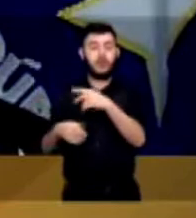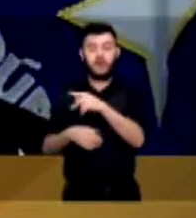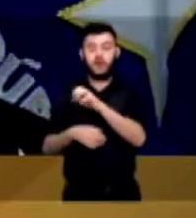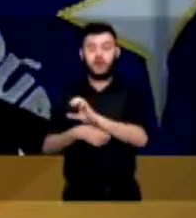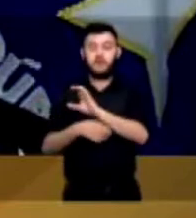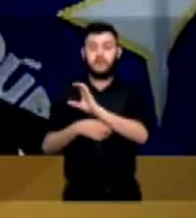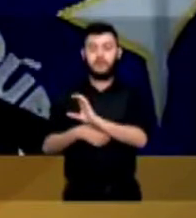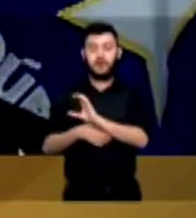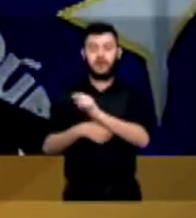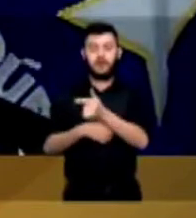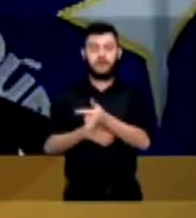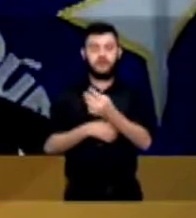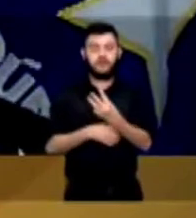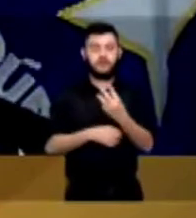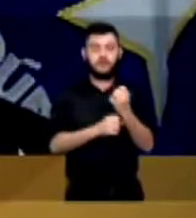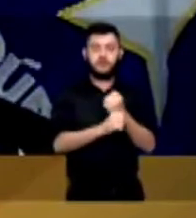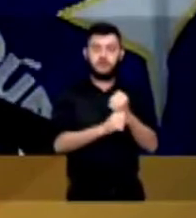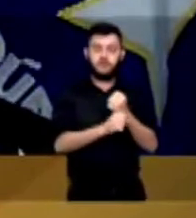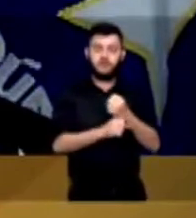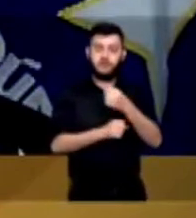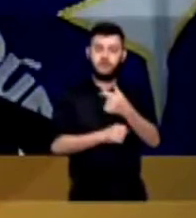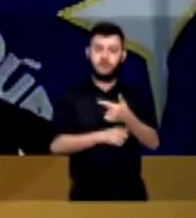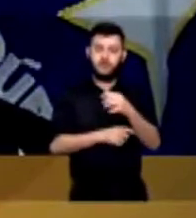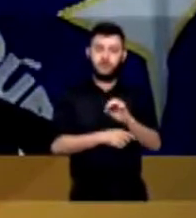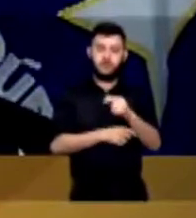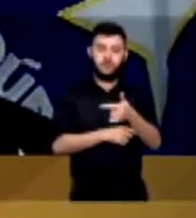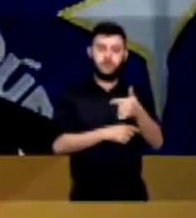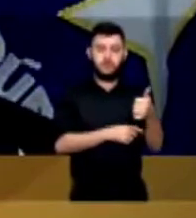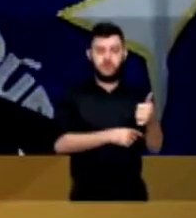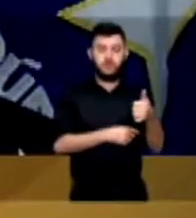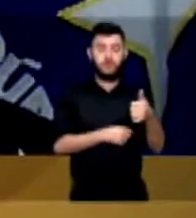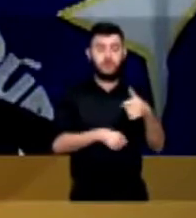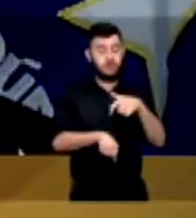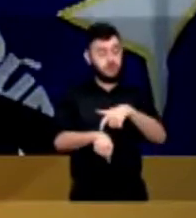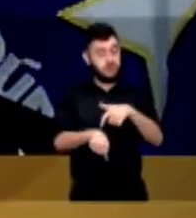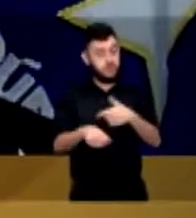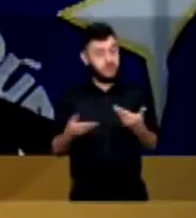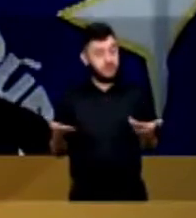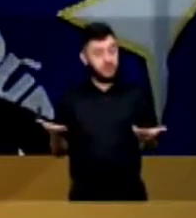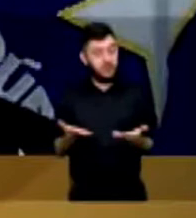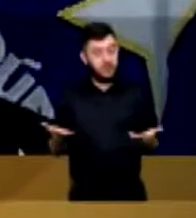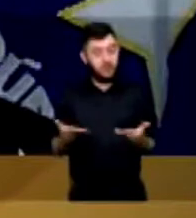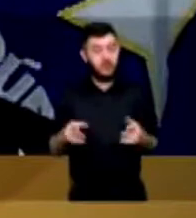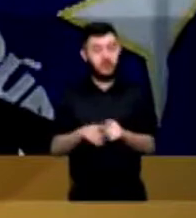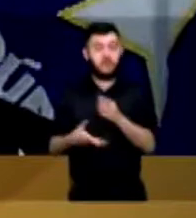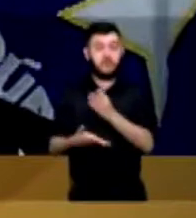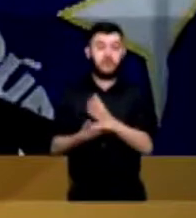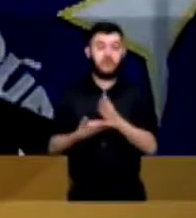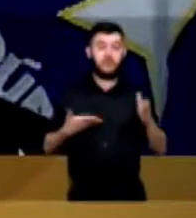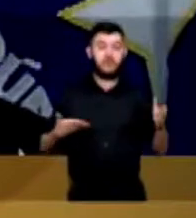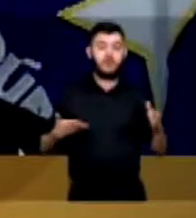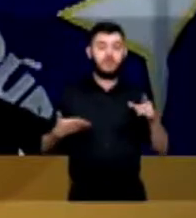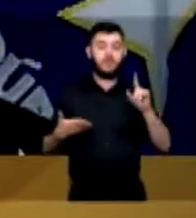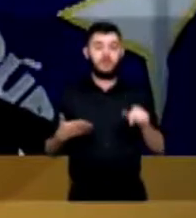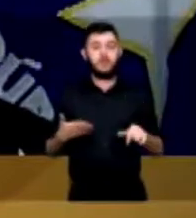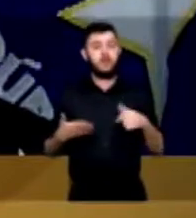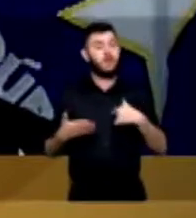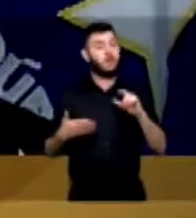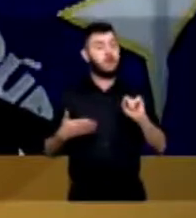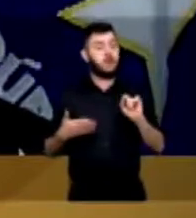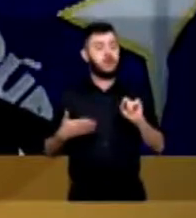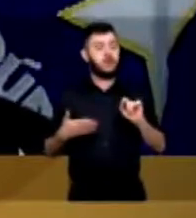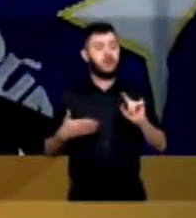de 2021. Neste momento, por hora, o parcelamento da liquidação de precatórios, compreendido